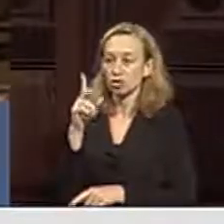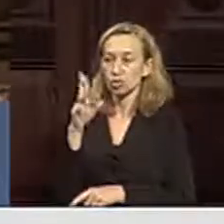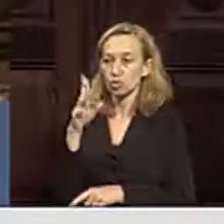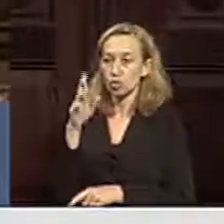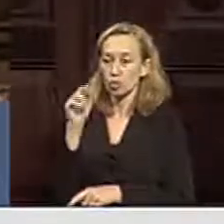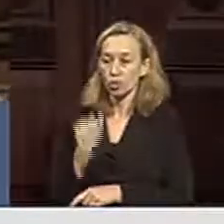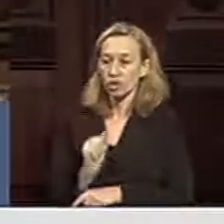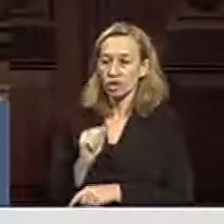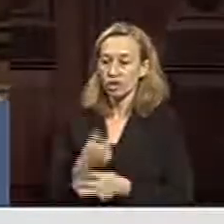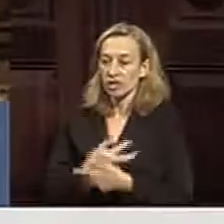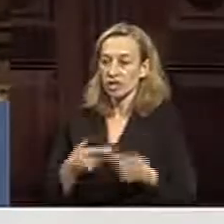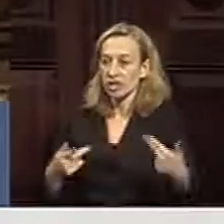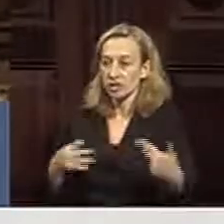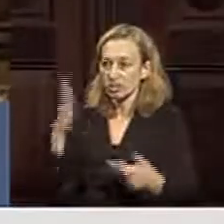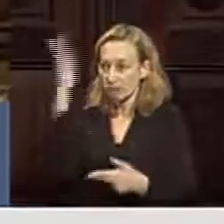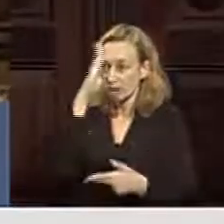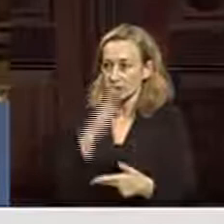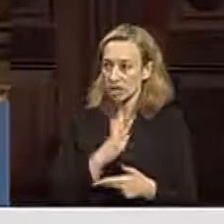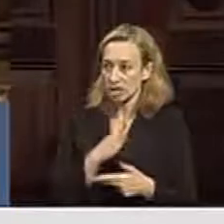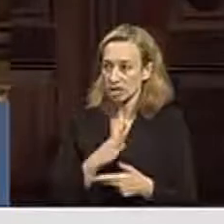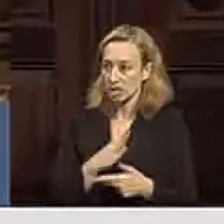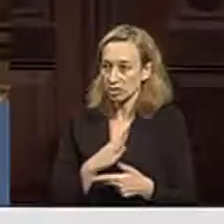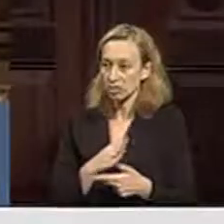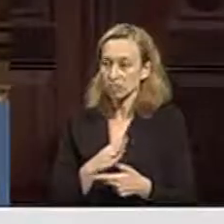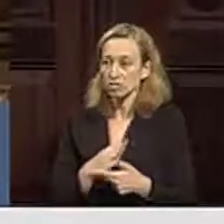foram vítimas fatais do terror de Estado.